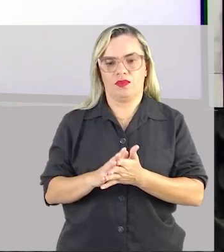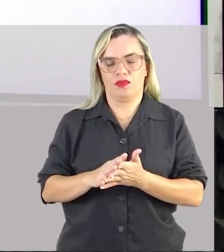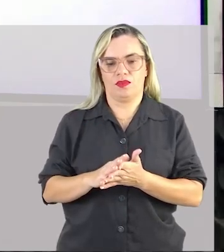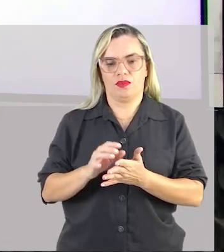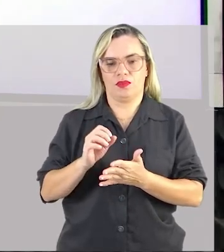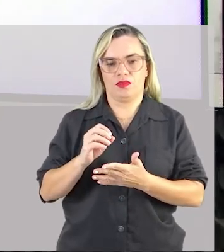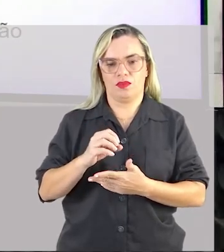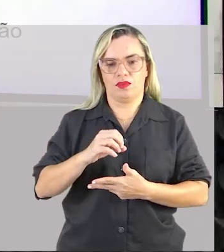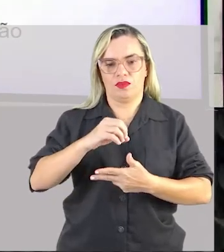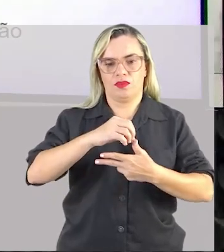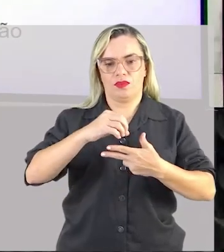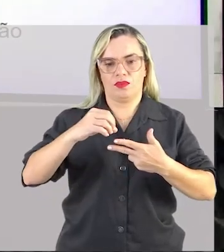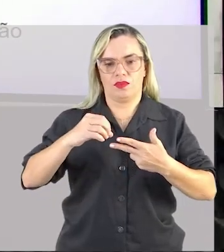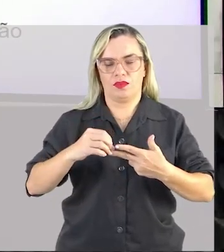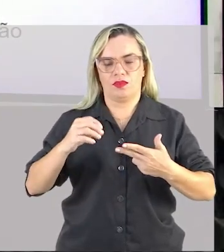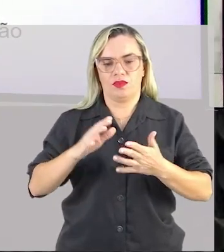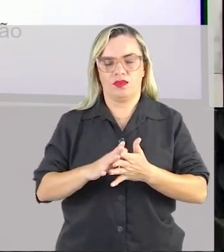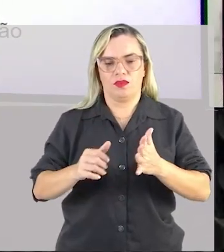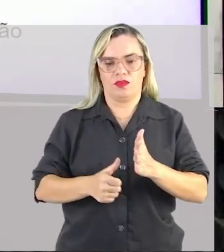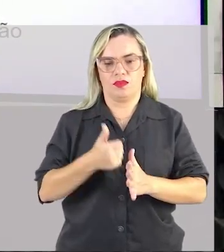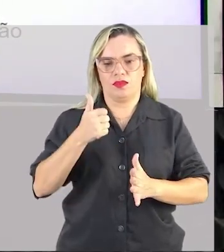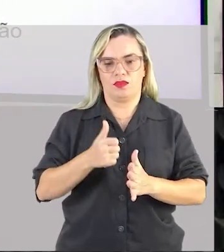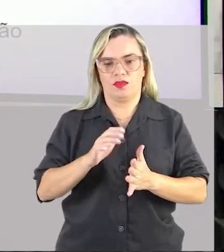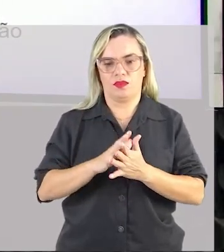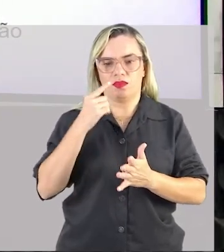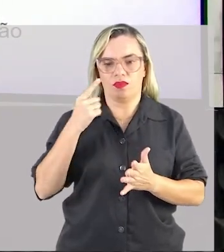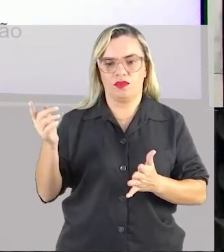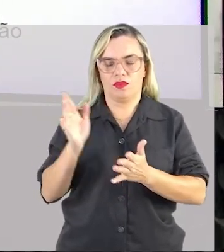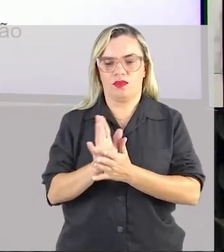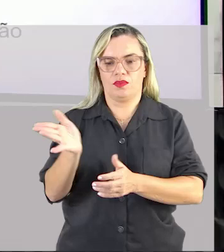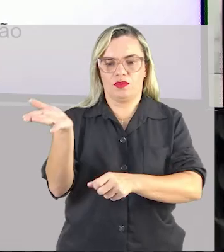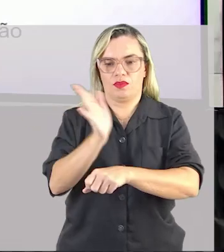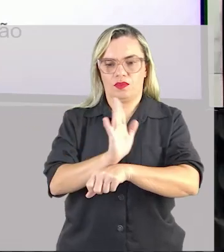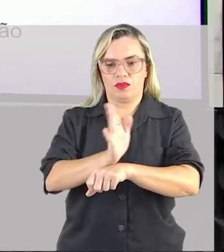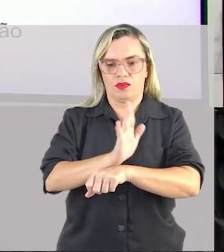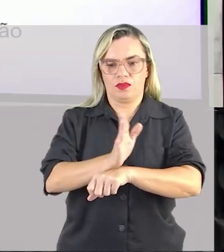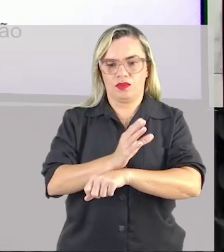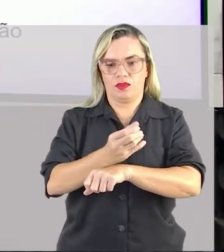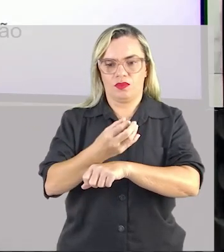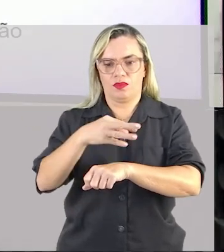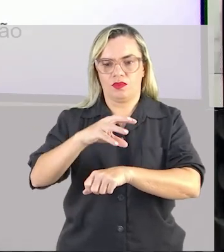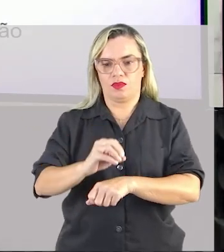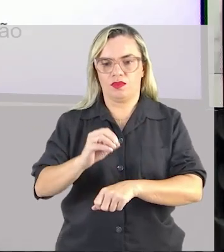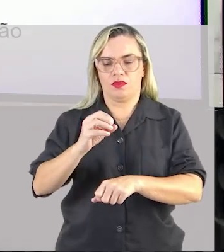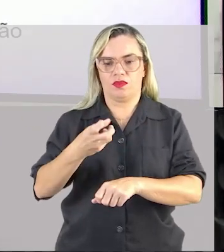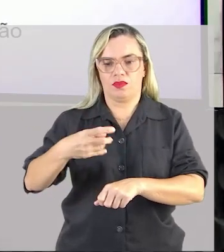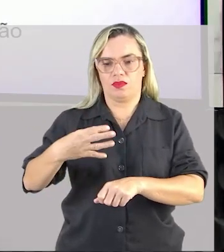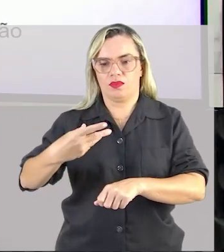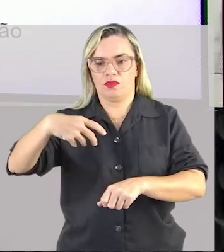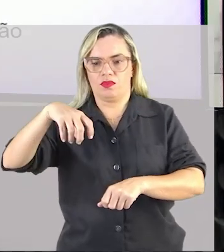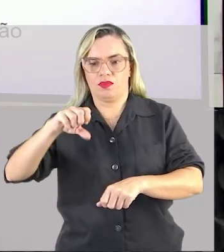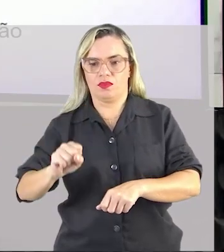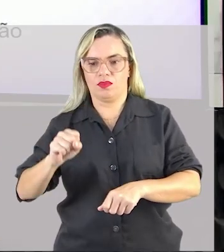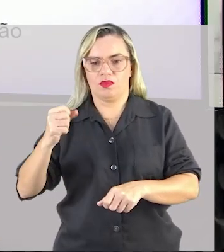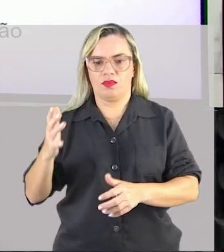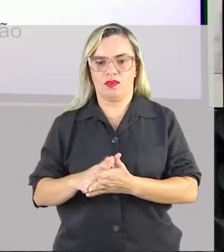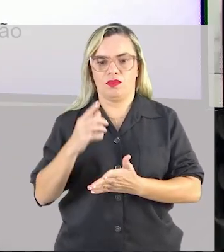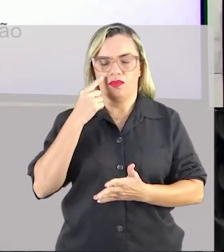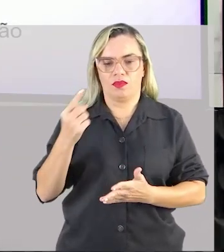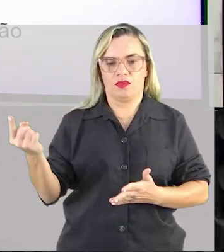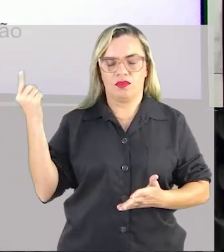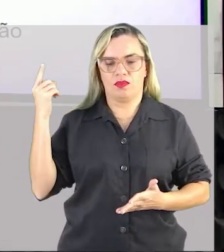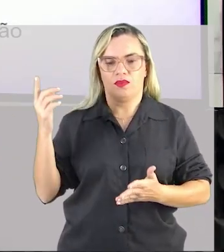Vamos aqui primeiro para a questão. O filme Como Estrelas em la Tierra aborda o tema